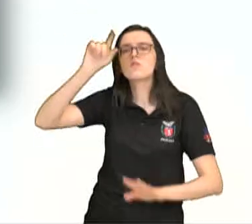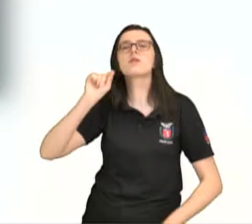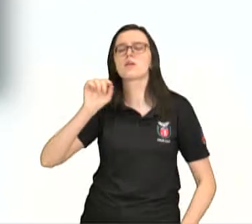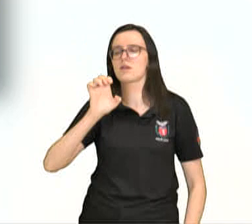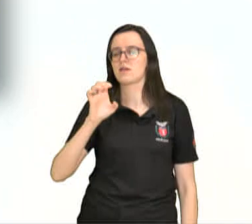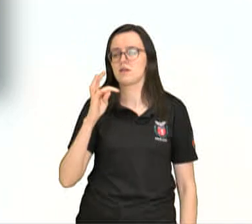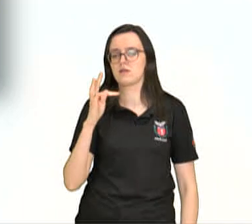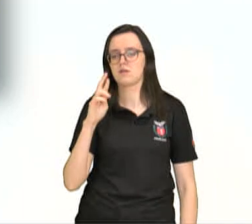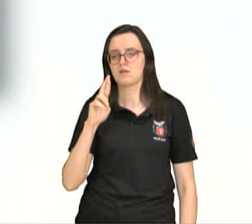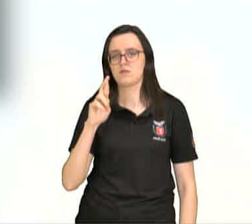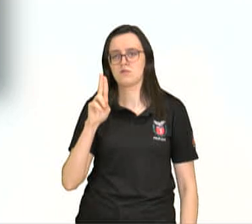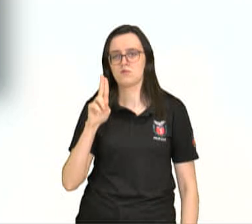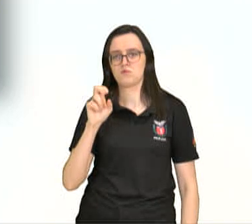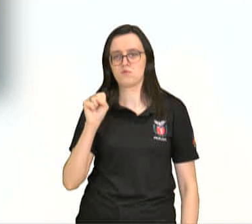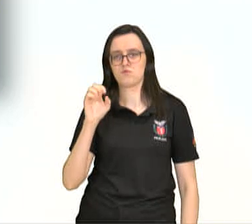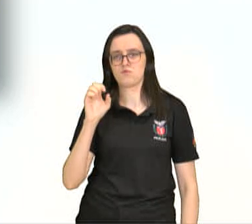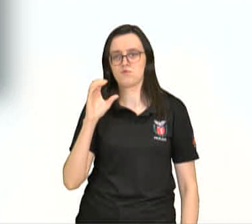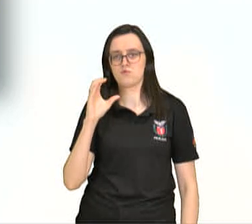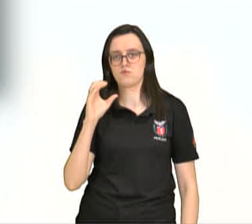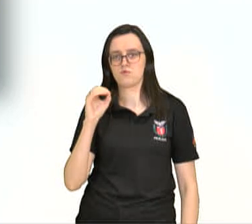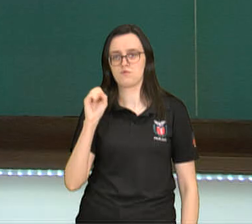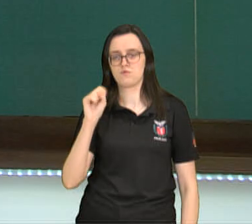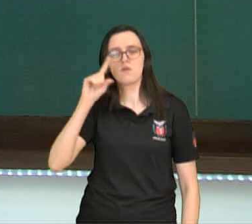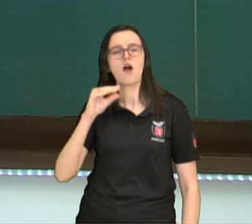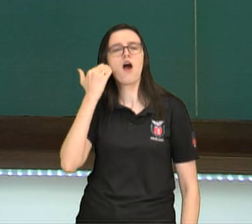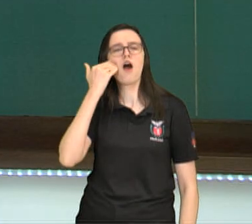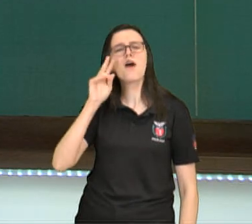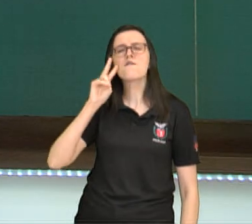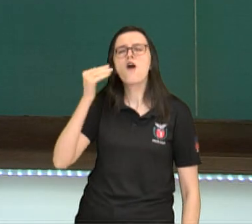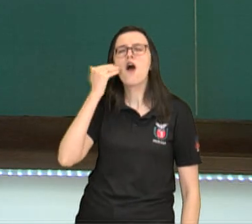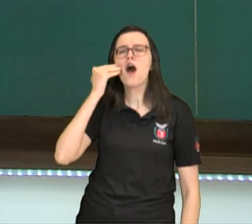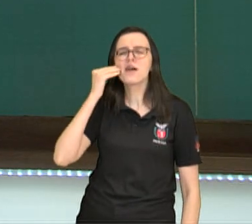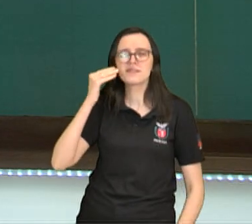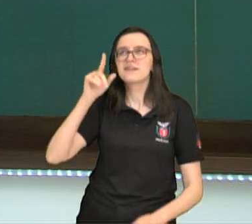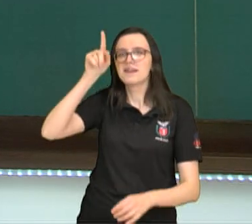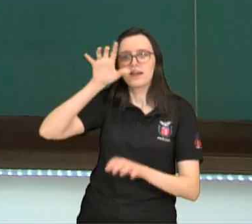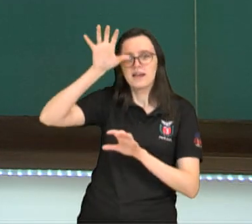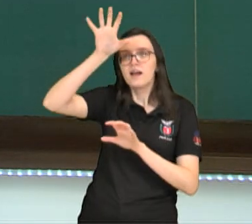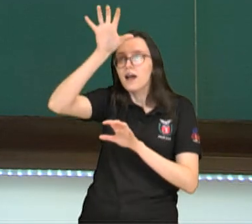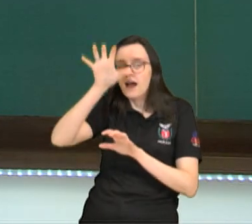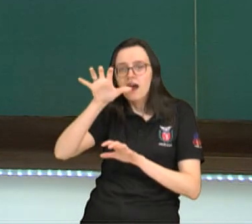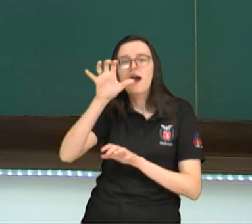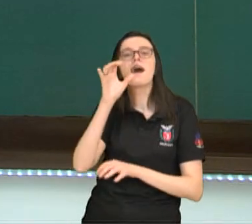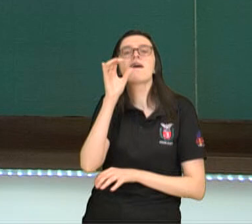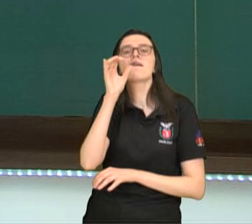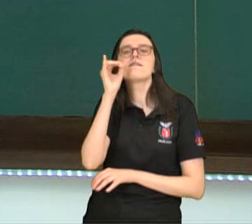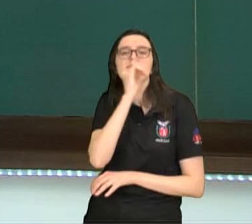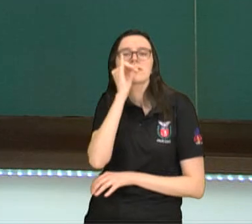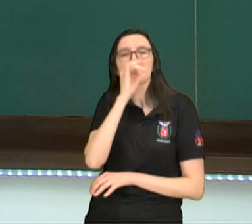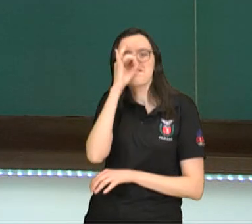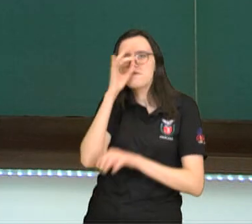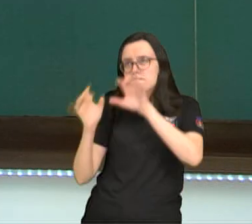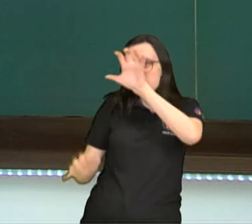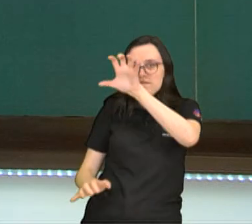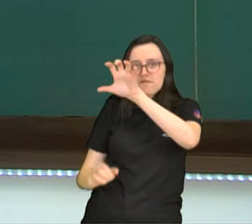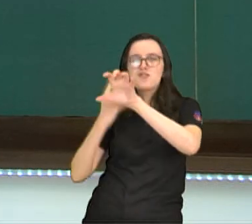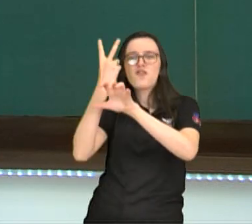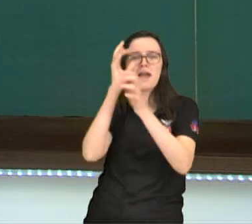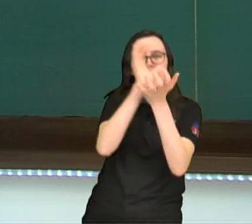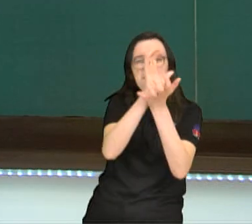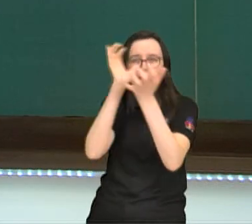etruscos. Os etruscos, eles estão nessa cor rosa, né? Os itálicos aqui em verde. E os etruscos, eles também vão ser